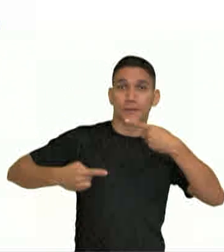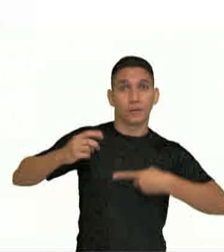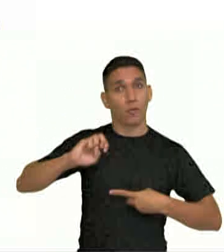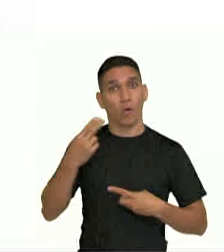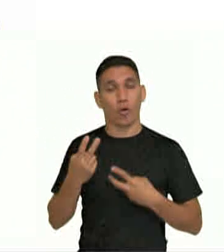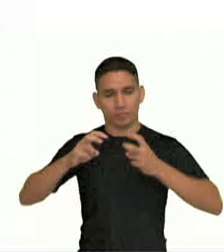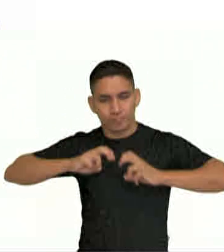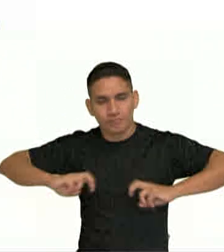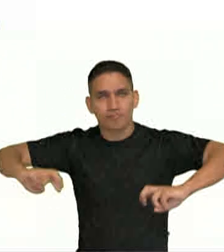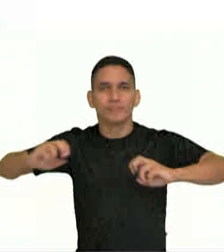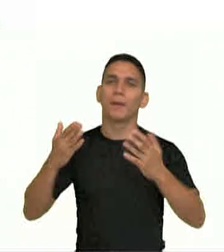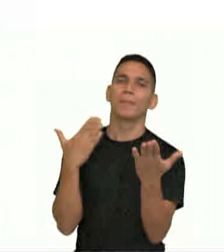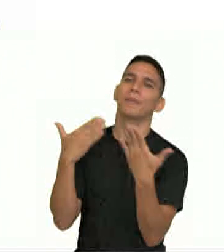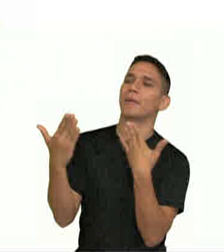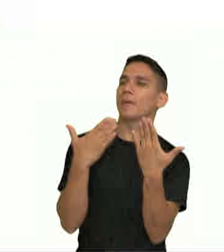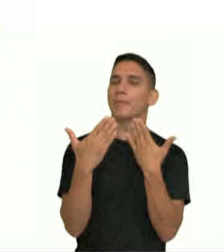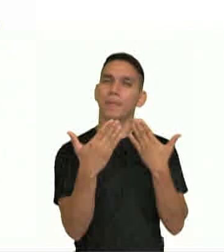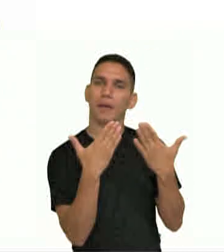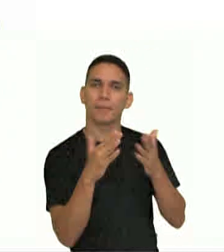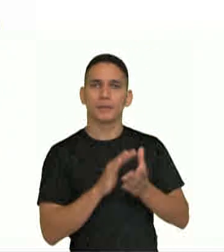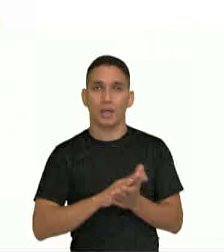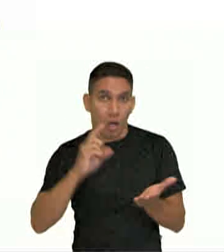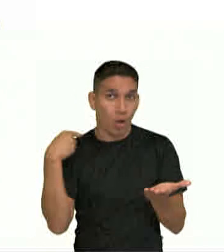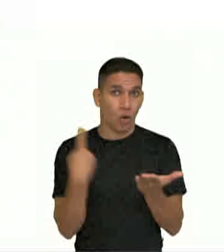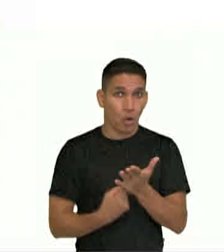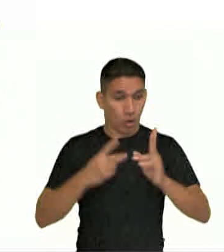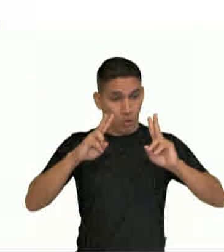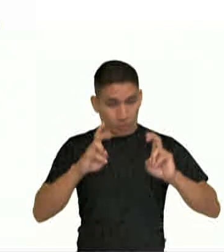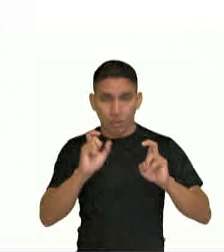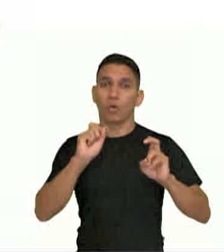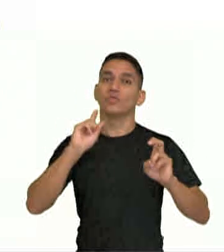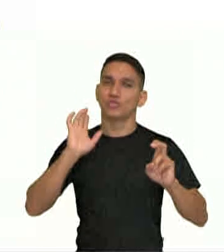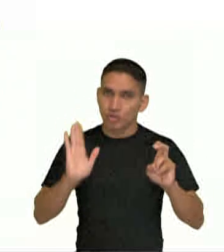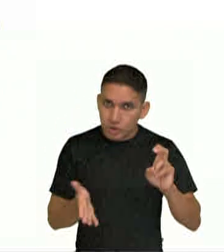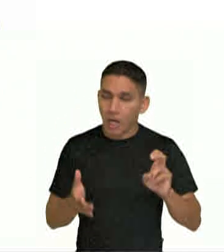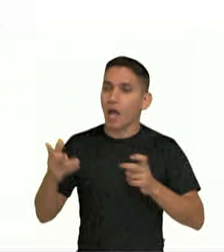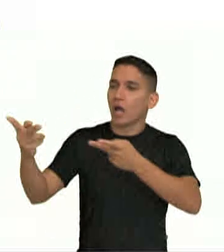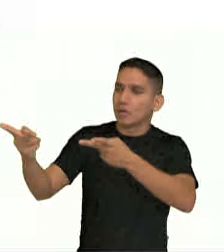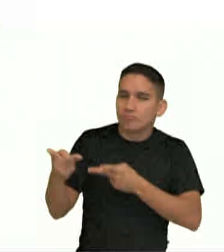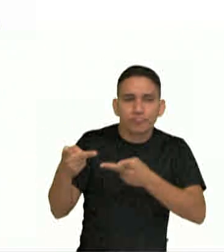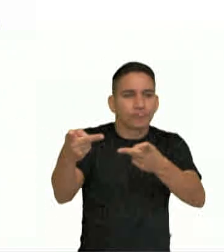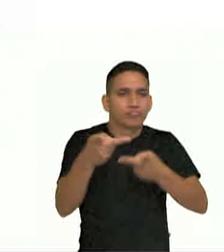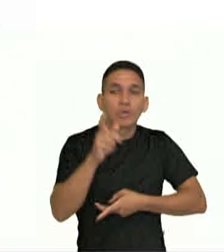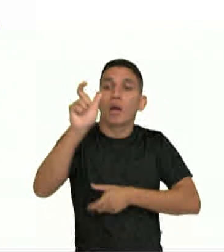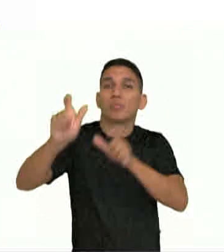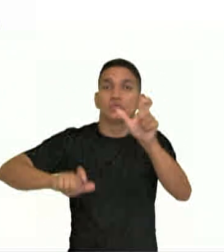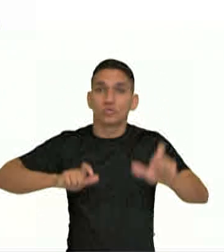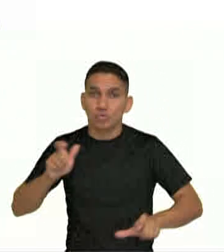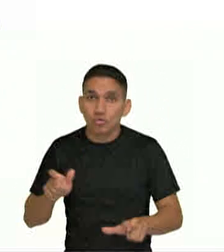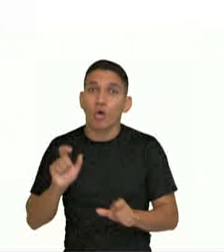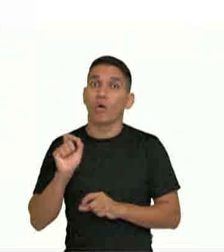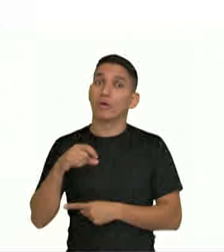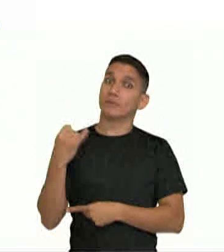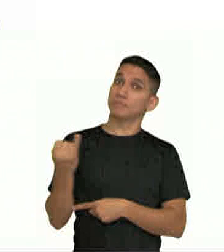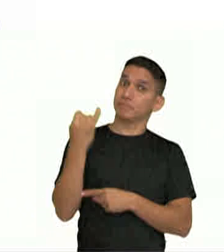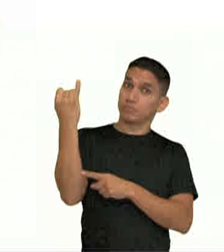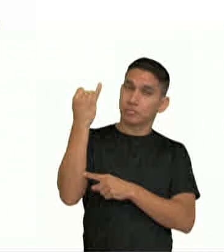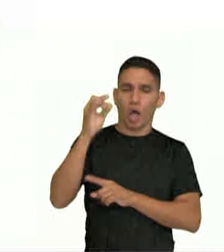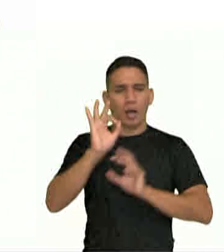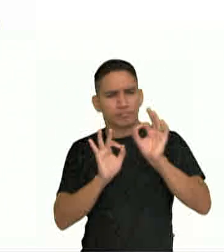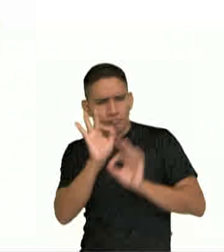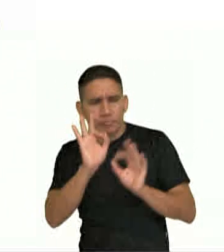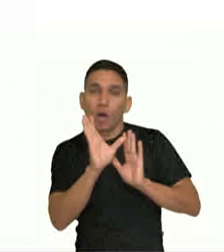redonda. Após definir o tema e os convidados do podcast, é importante